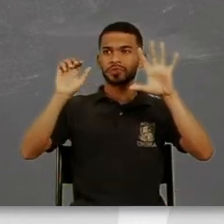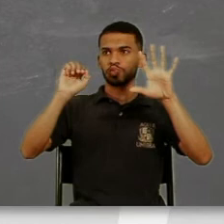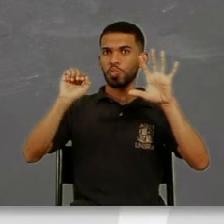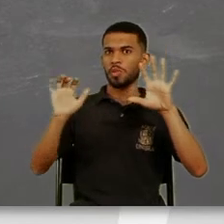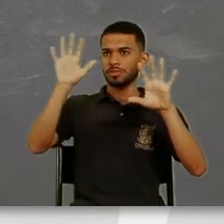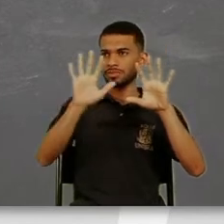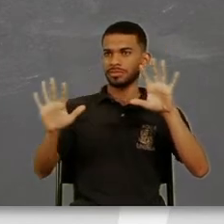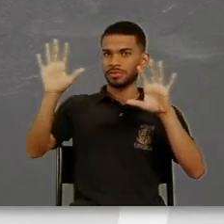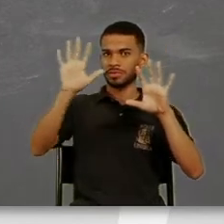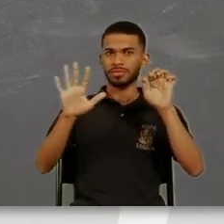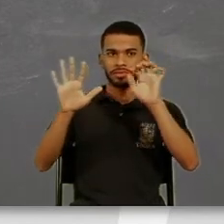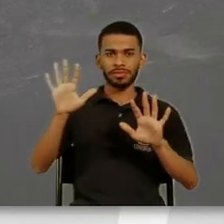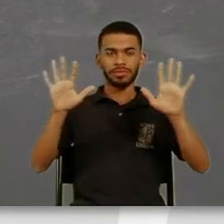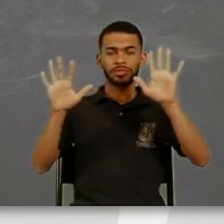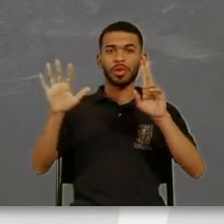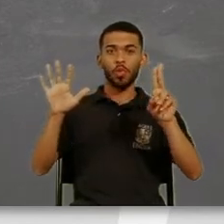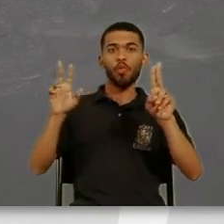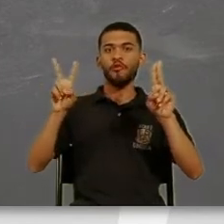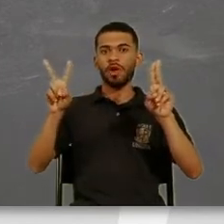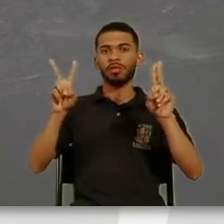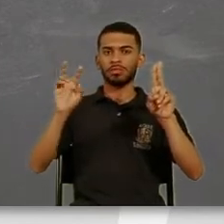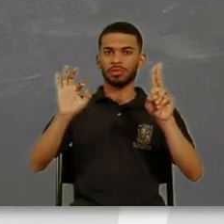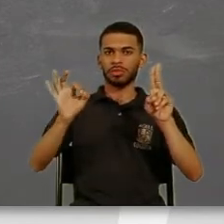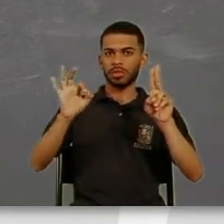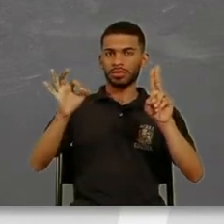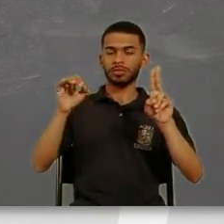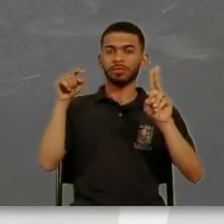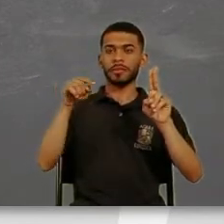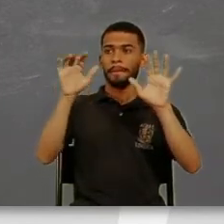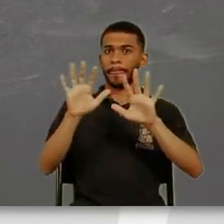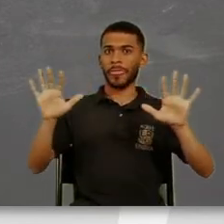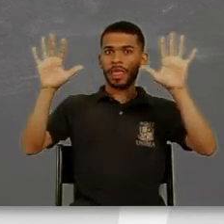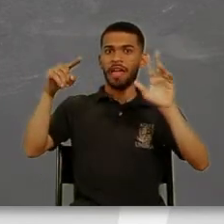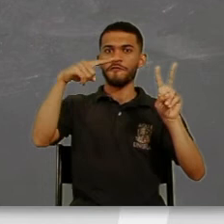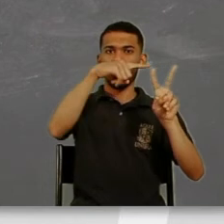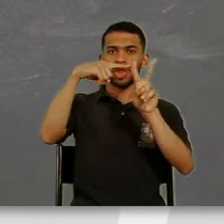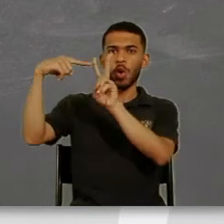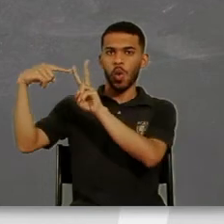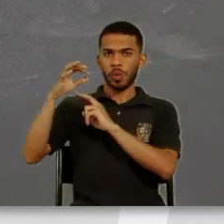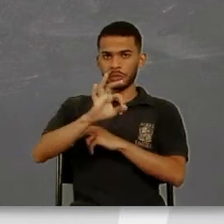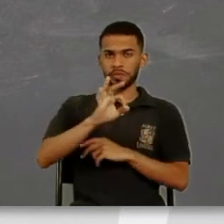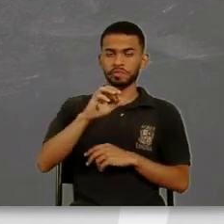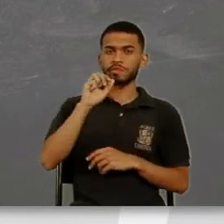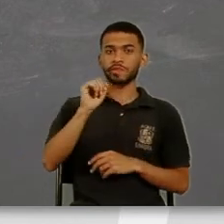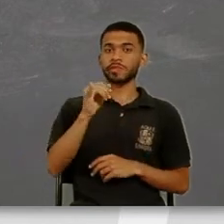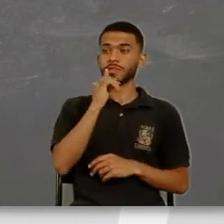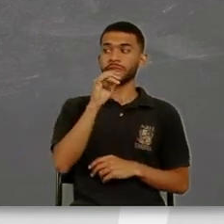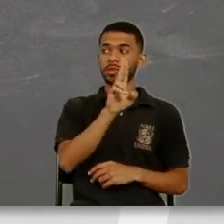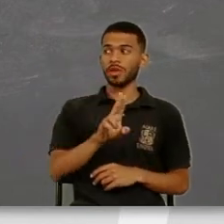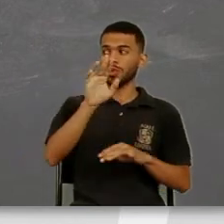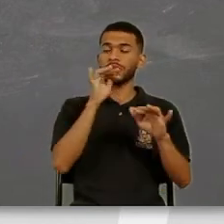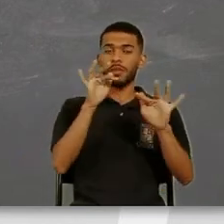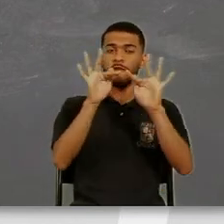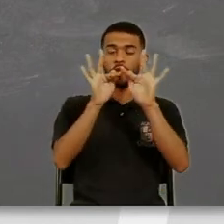o conjunto U e o conjunto V. E eles são espaços vetoriais. Quando eu aplico a função, tá,